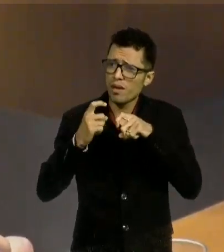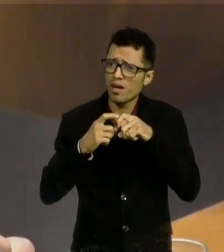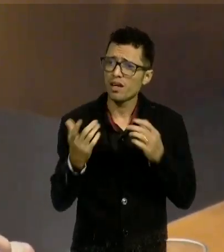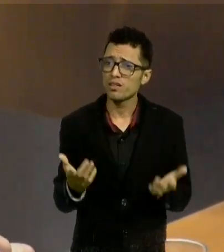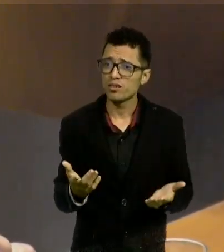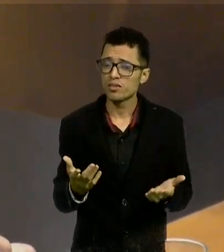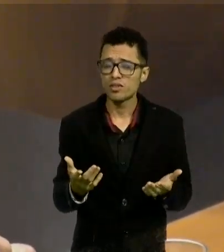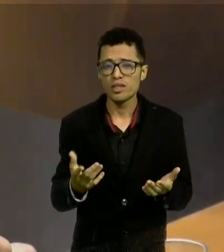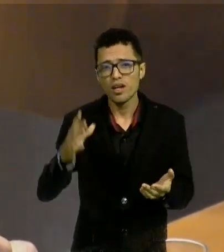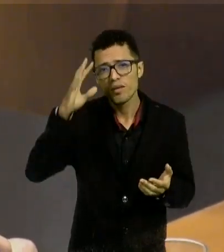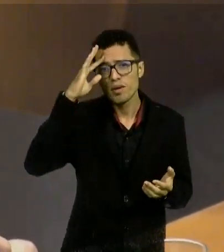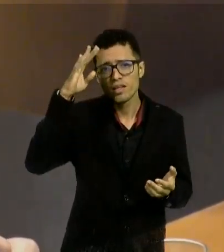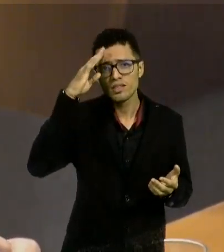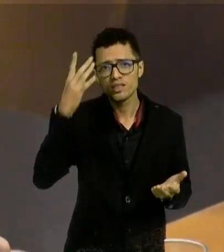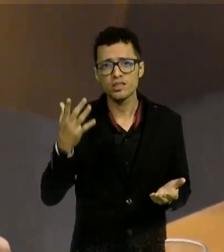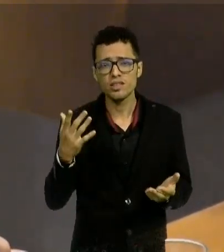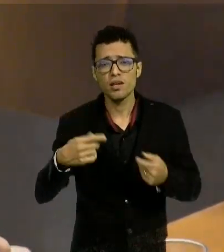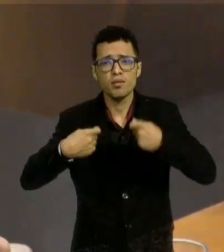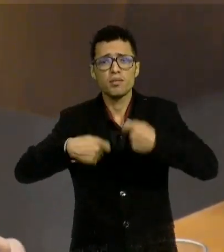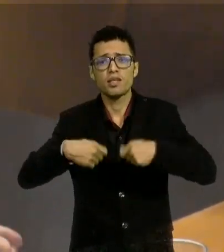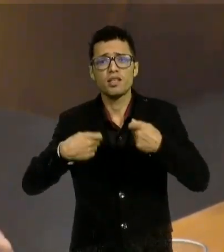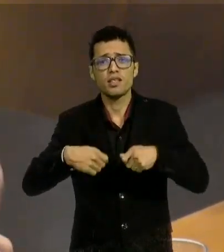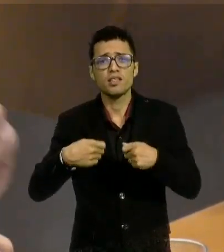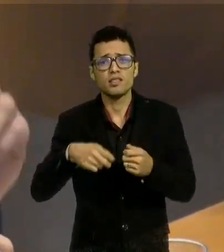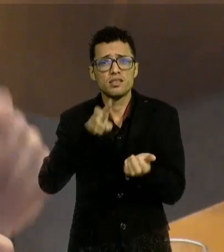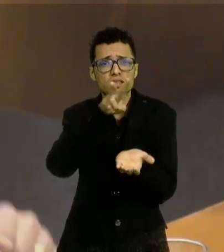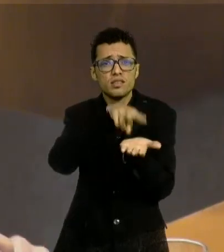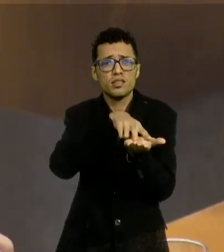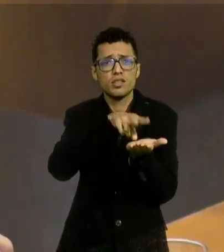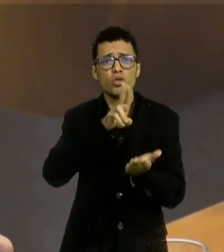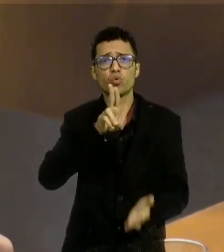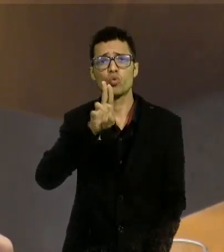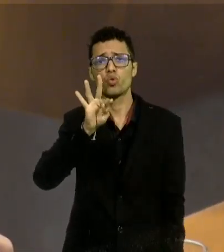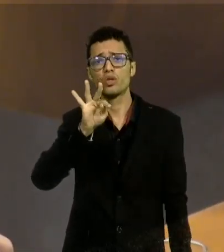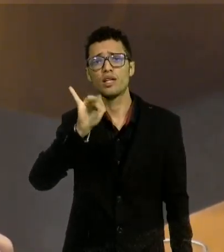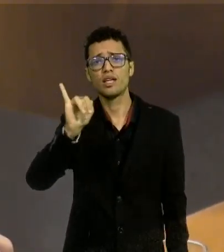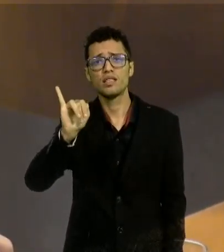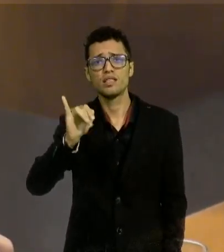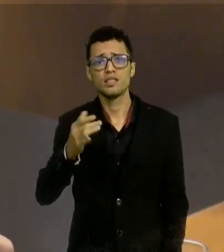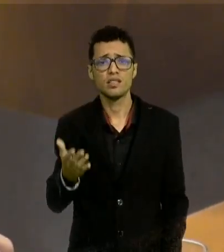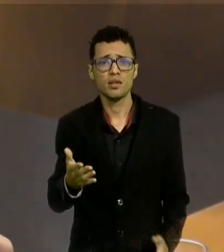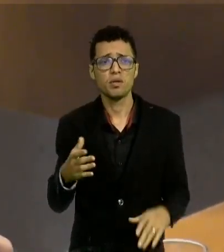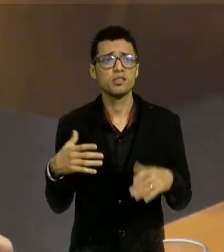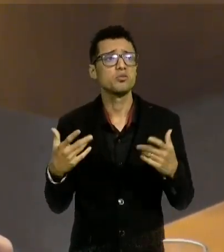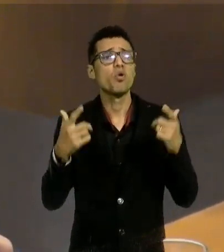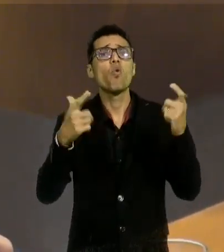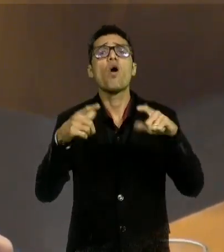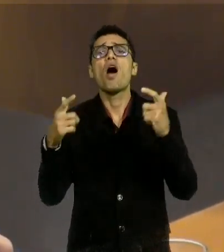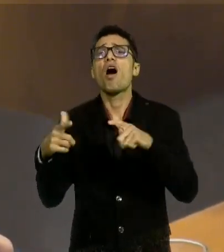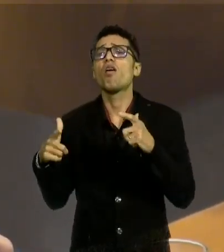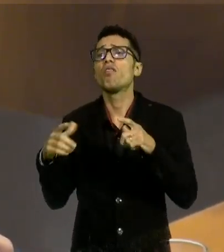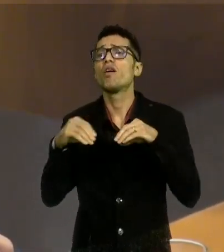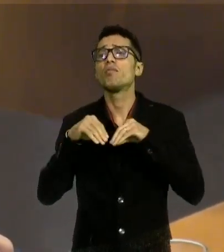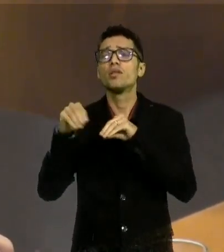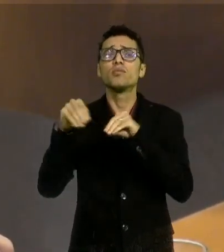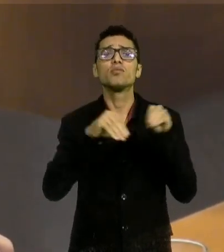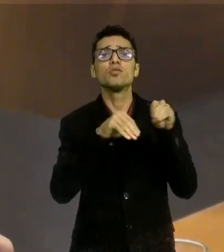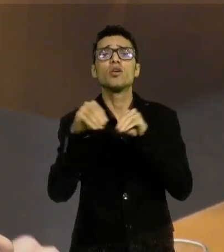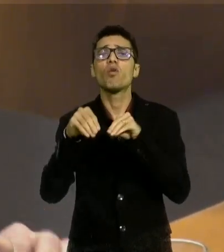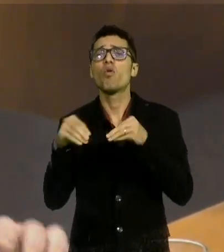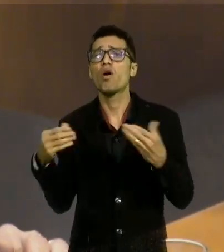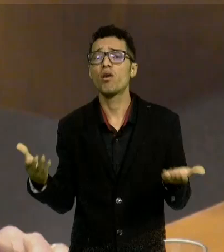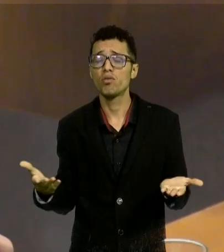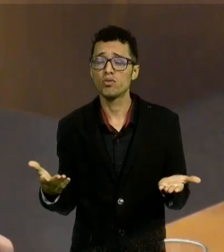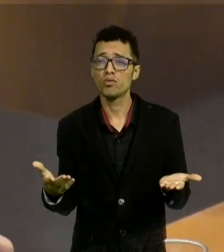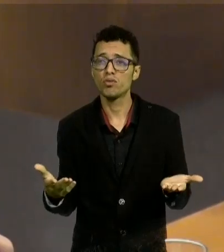precise de uma UTI e que não sabe para qual unidade vai ser transferida. É essa a situação, por